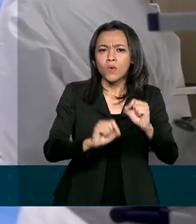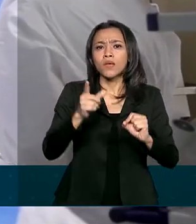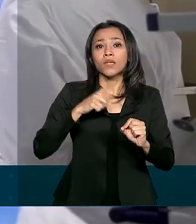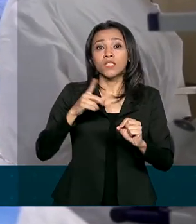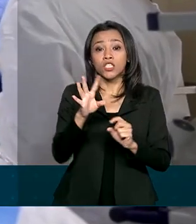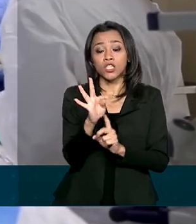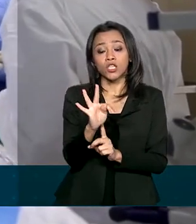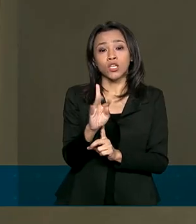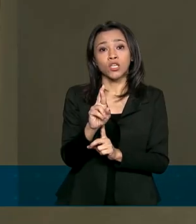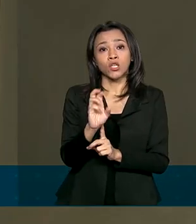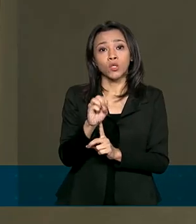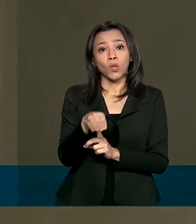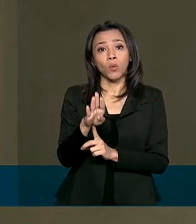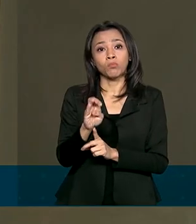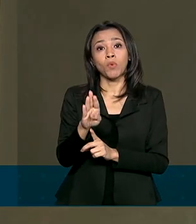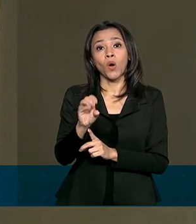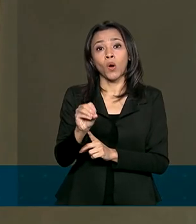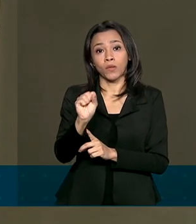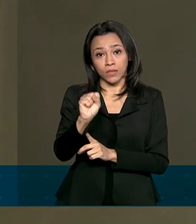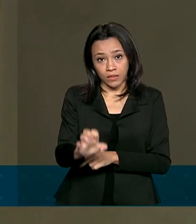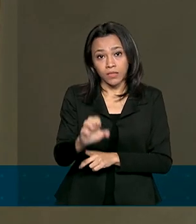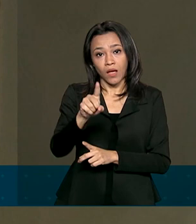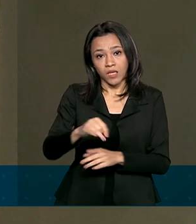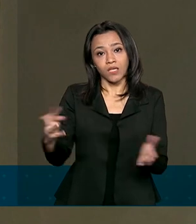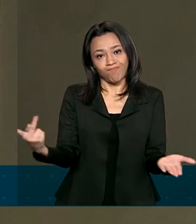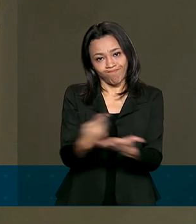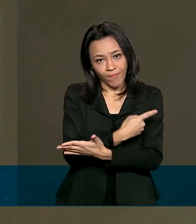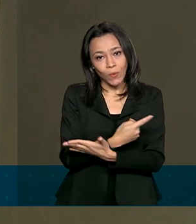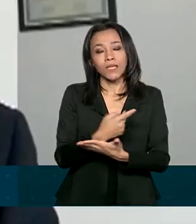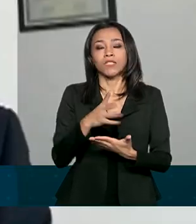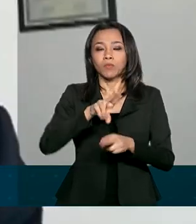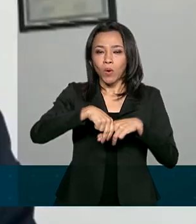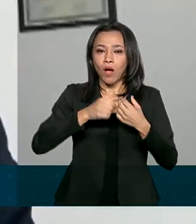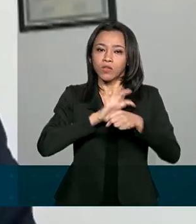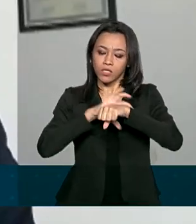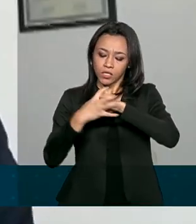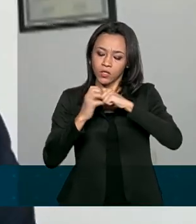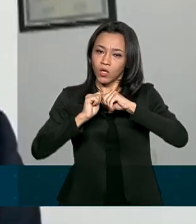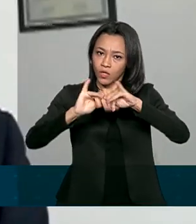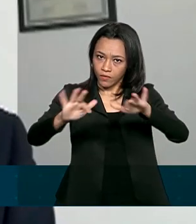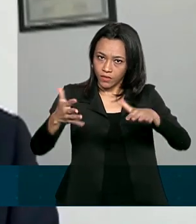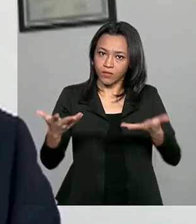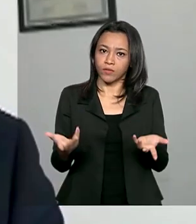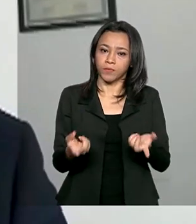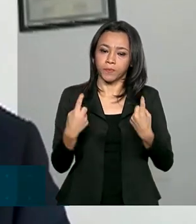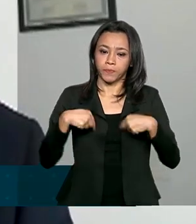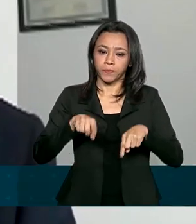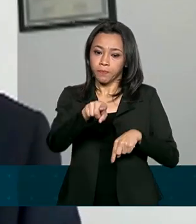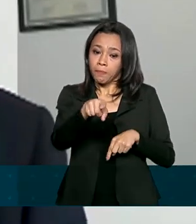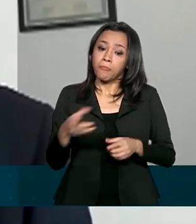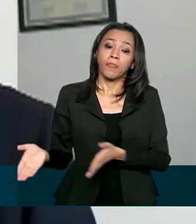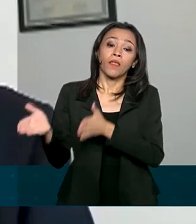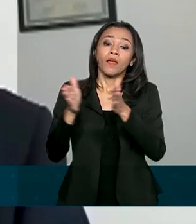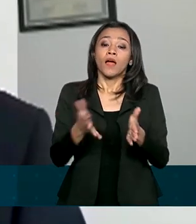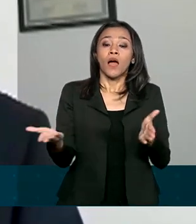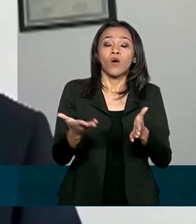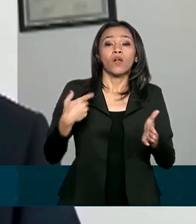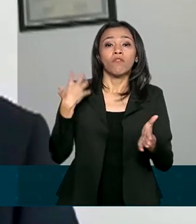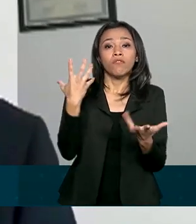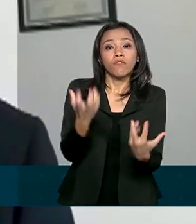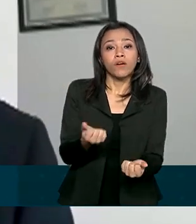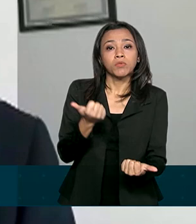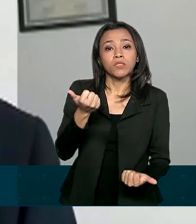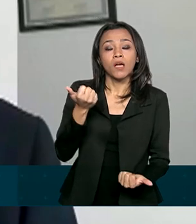trombose, uma das complicações provocadas pelo novo coronavírus. Dessa forma, portanto, nós vamos ajudar os profissionais de saúde a tomar a